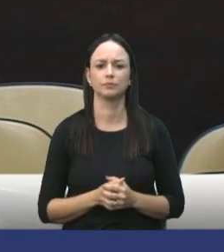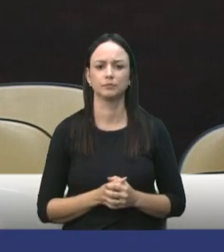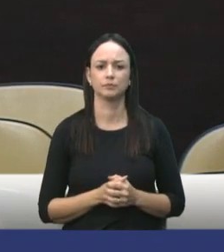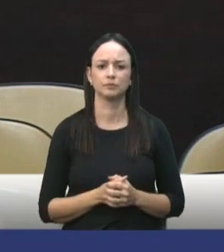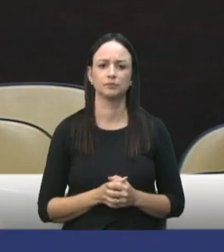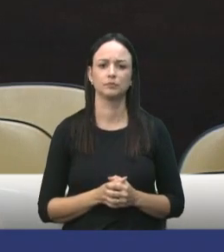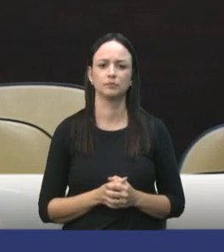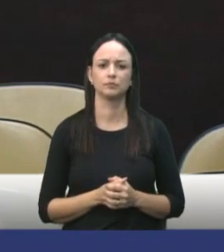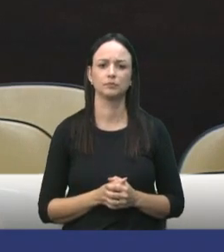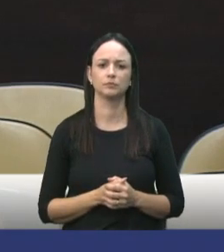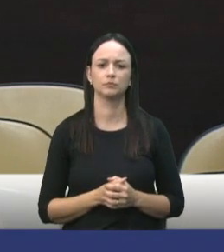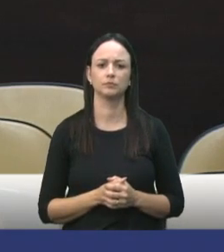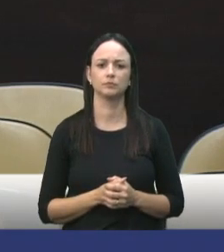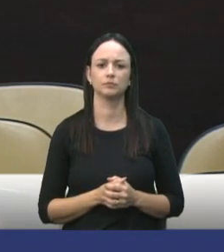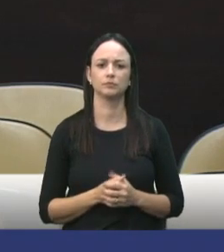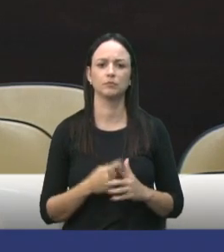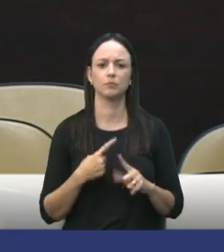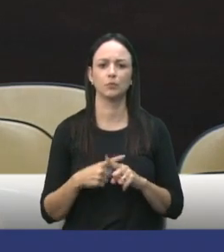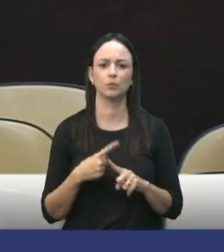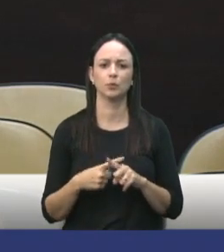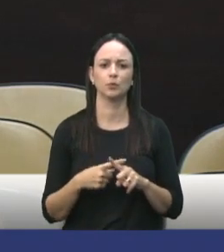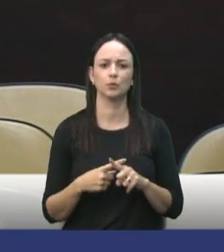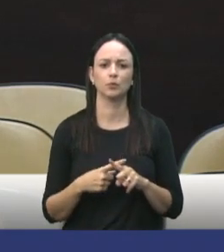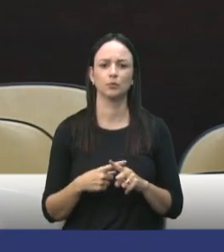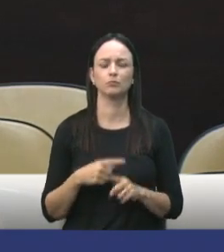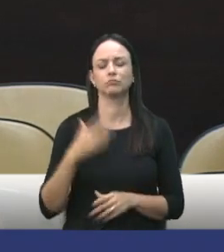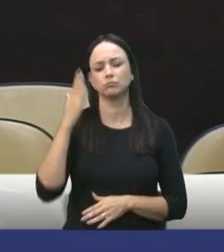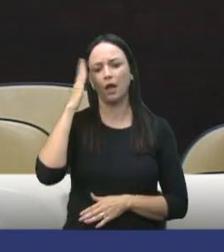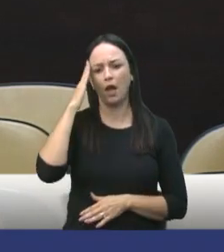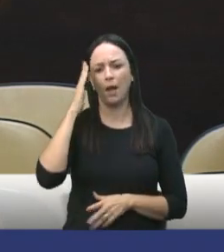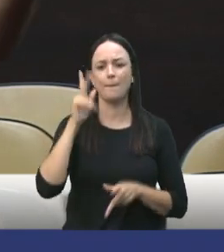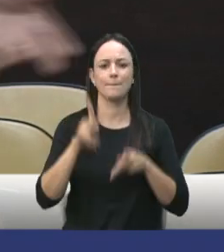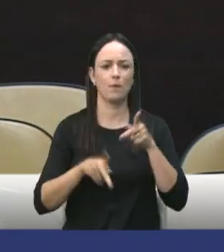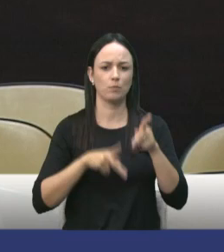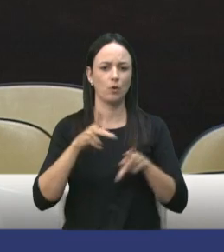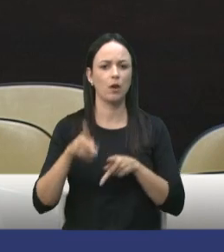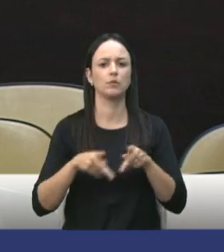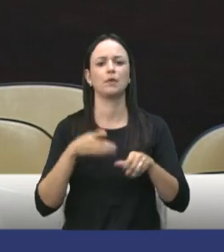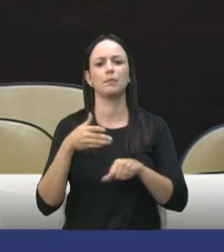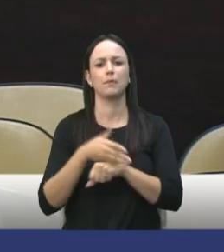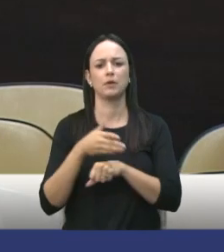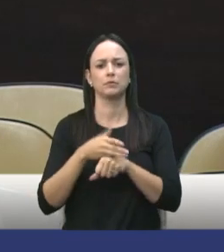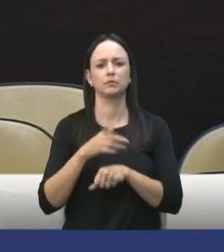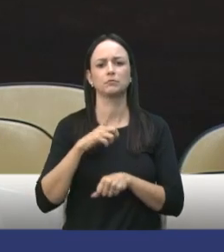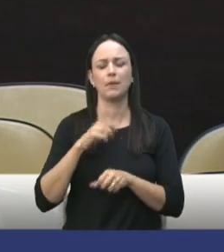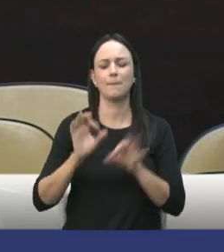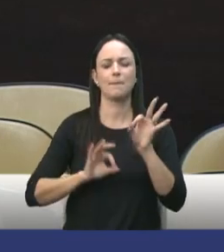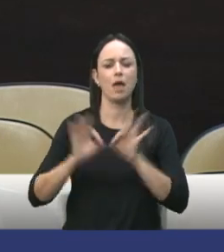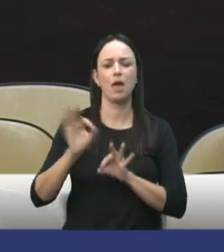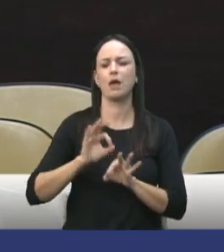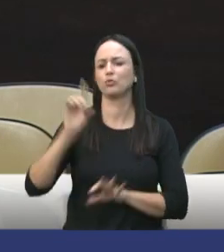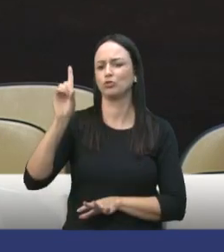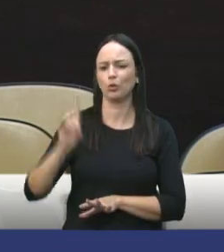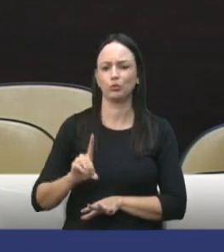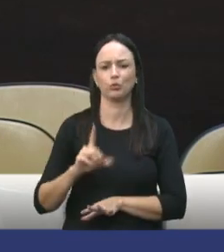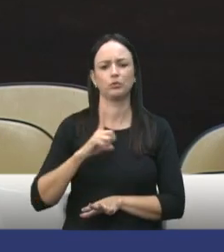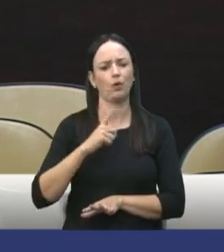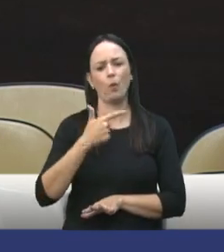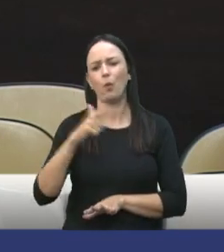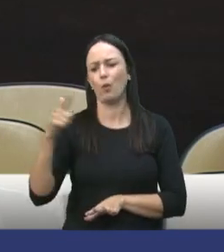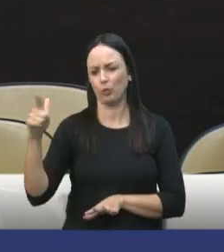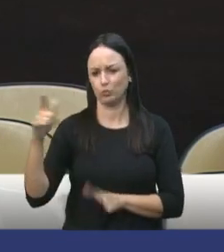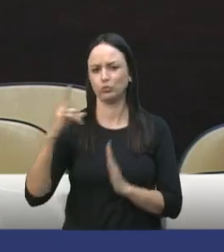Porque a gente sabe que a população ela deve participar, assim como o plano diretor, e existem vários documentos. Mas,